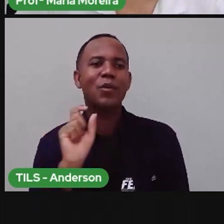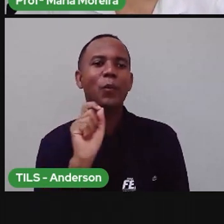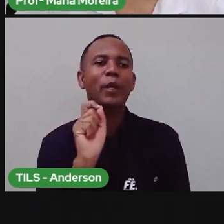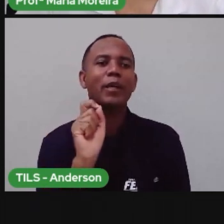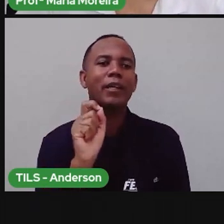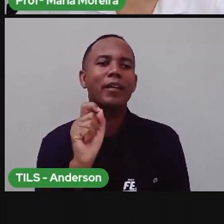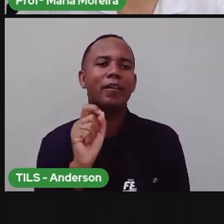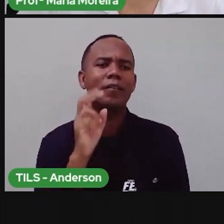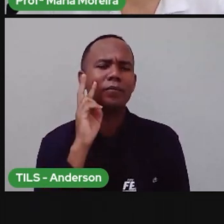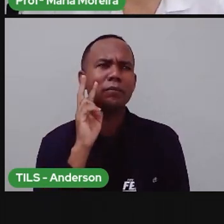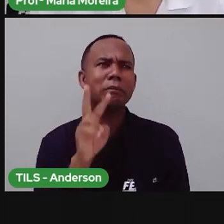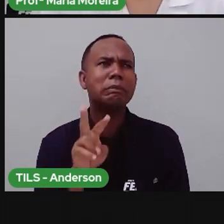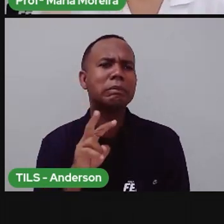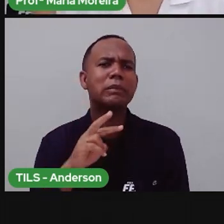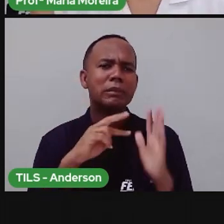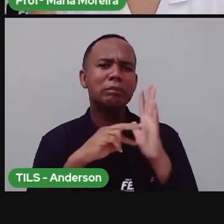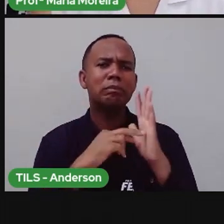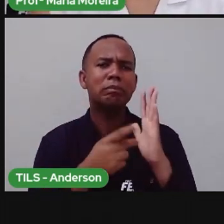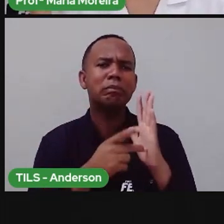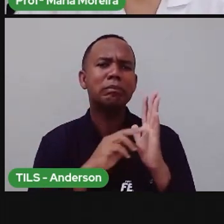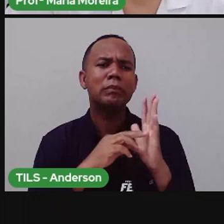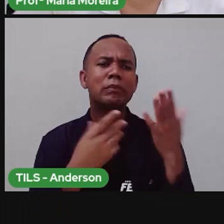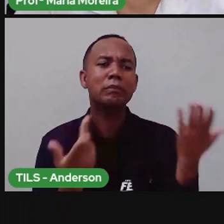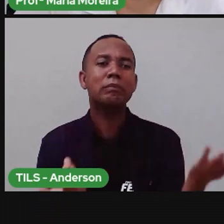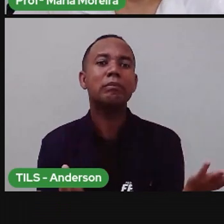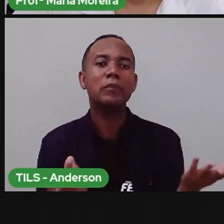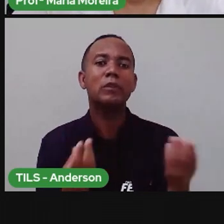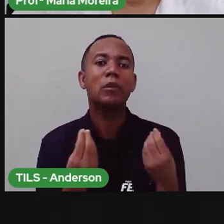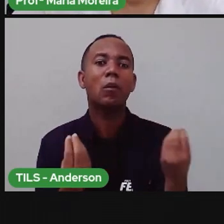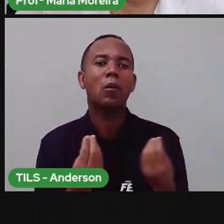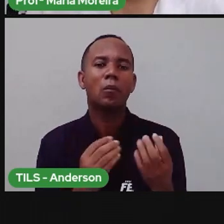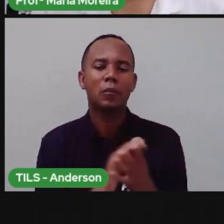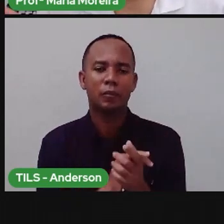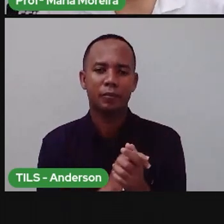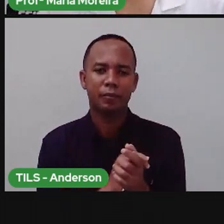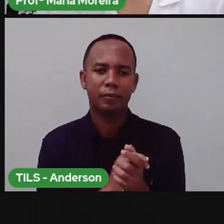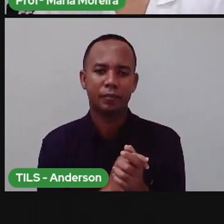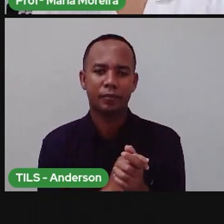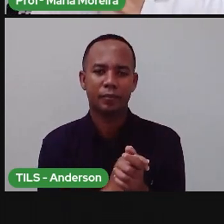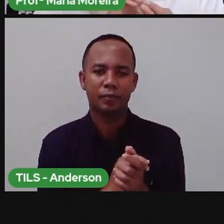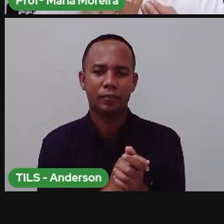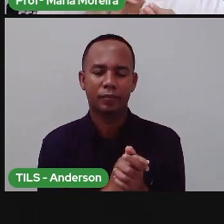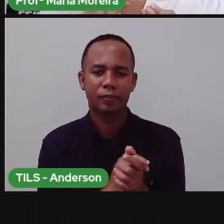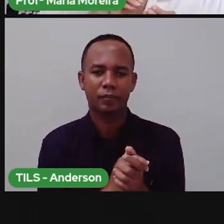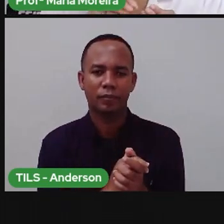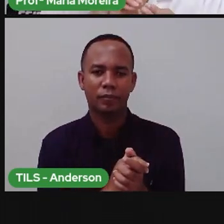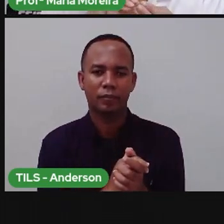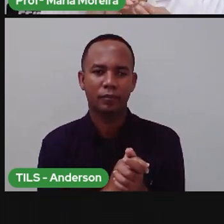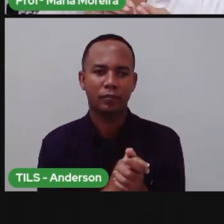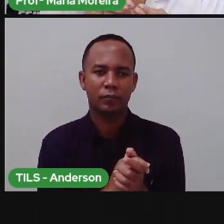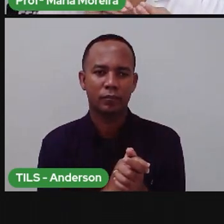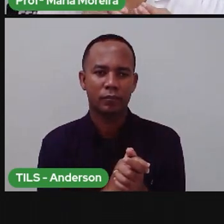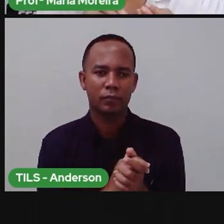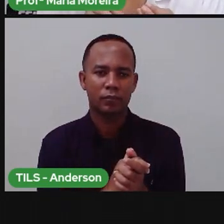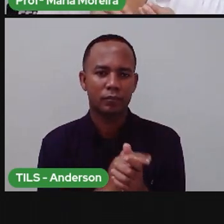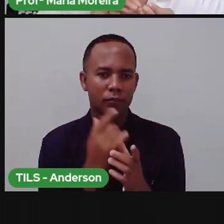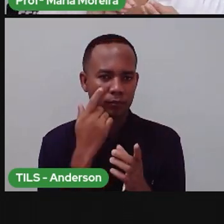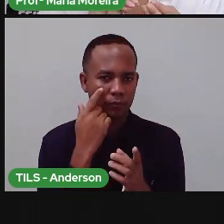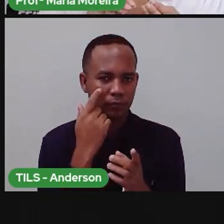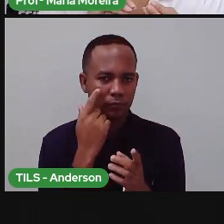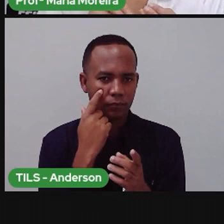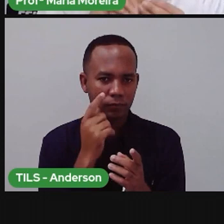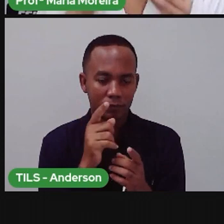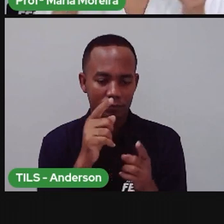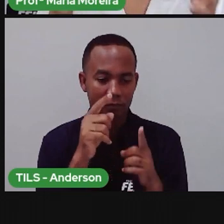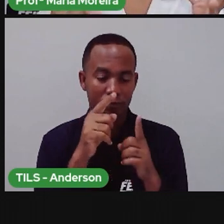SOS. Tá? E quando a gente deve utilizar essa sigla. Bom, e aí, né, ali no topozinho do Brasil, que é